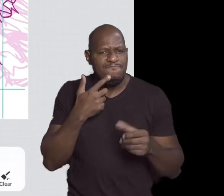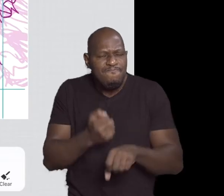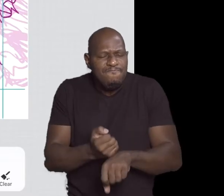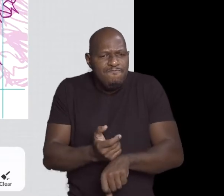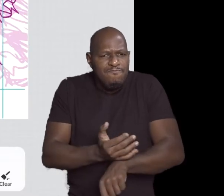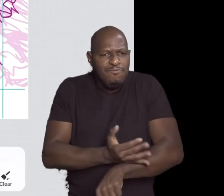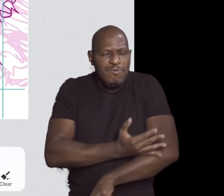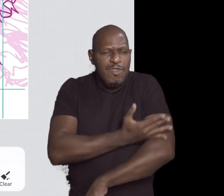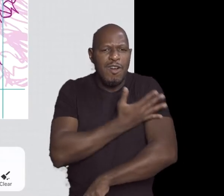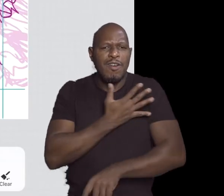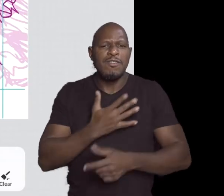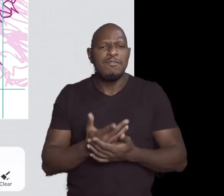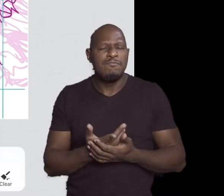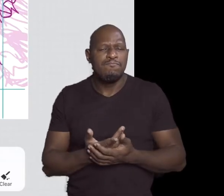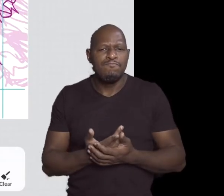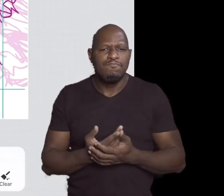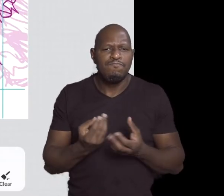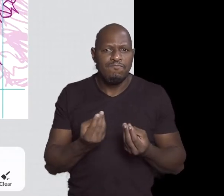selecionar e